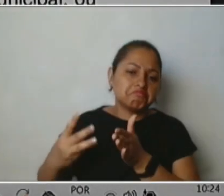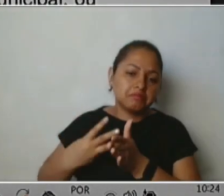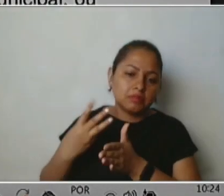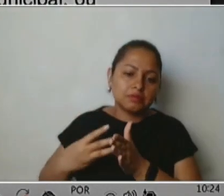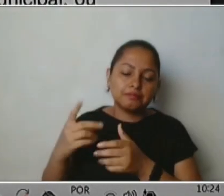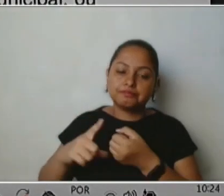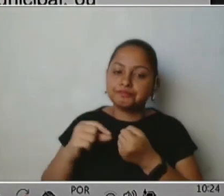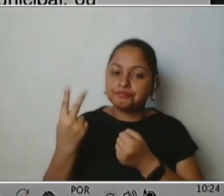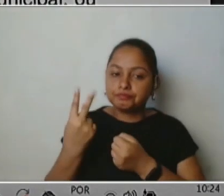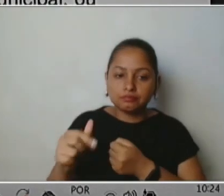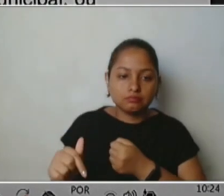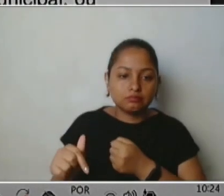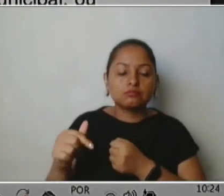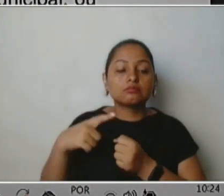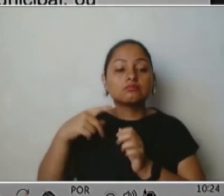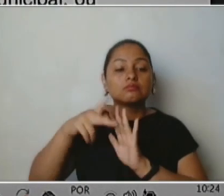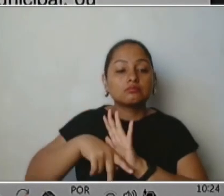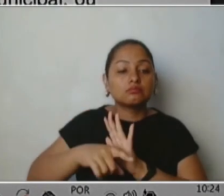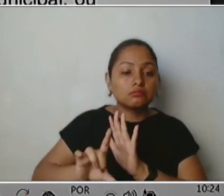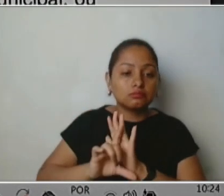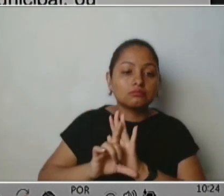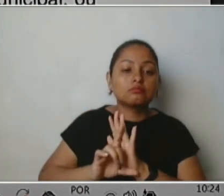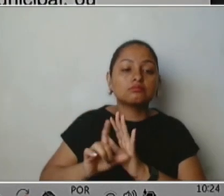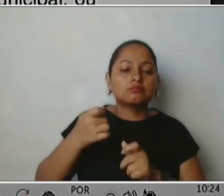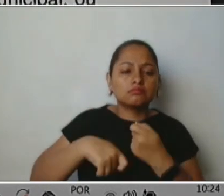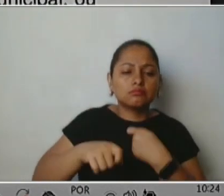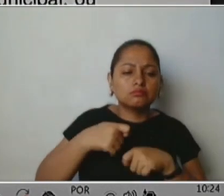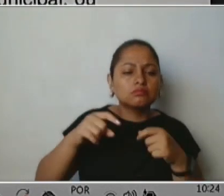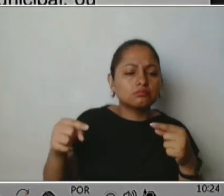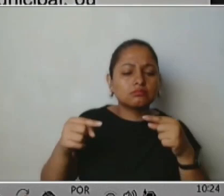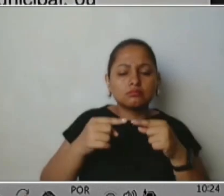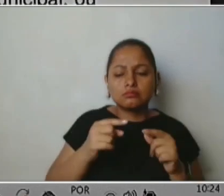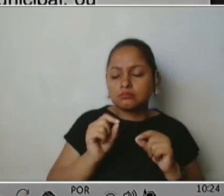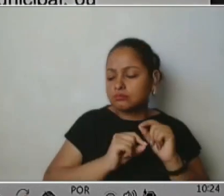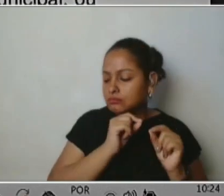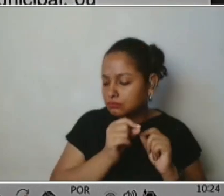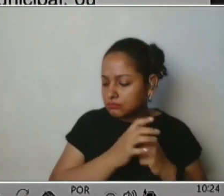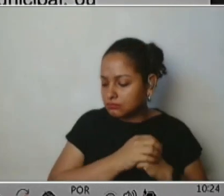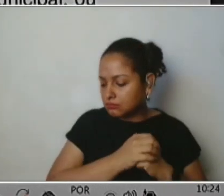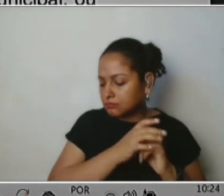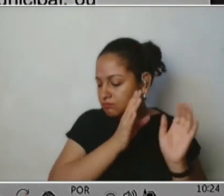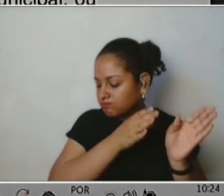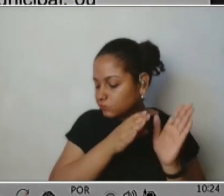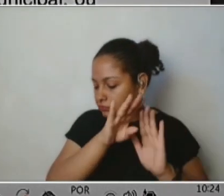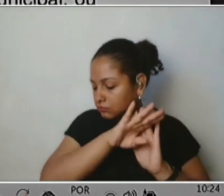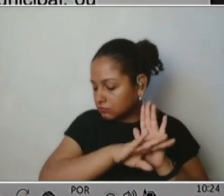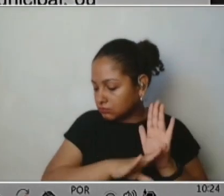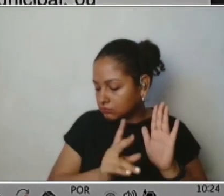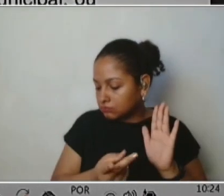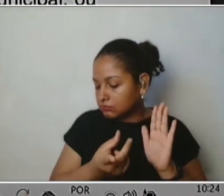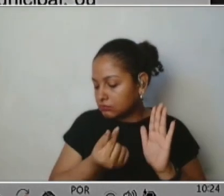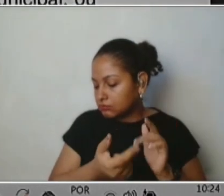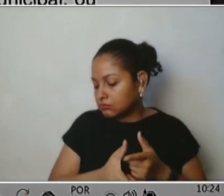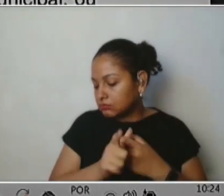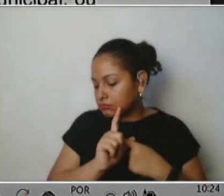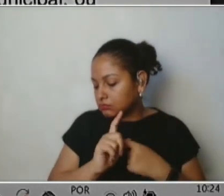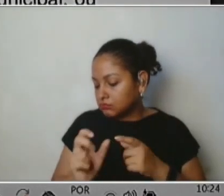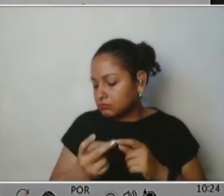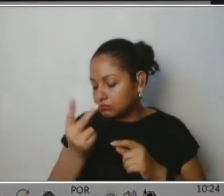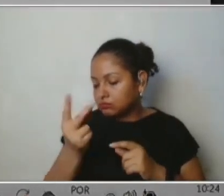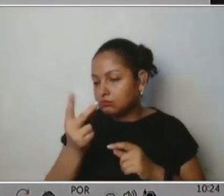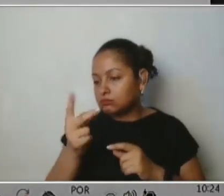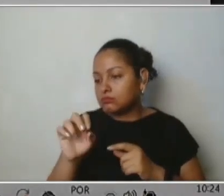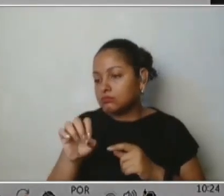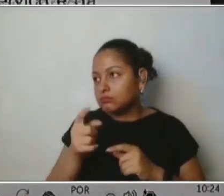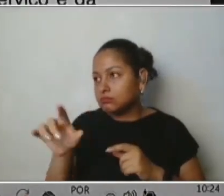O projeto de lei orçamentária considerará na programação das despesas com pessoal os custos com alterações de padrões